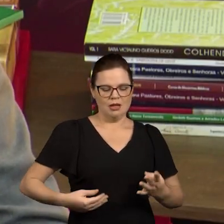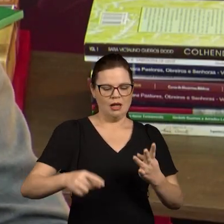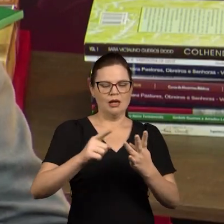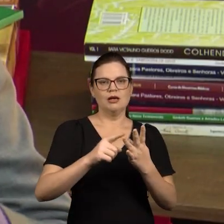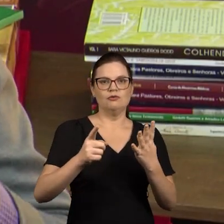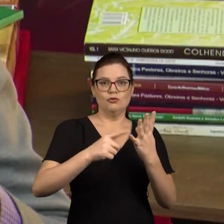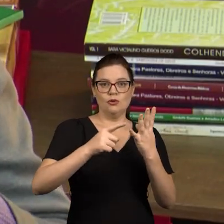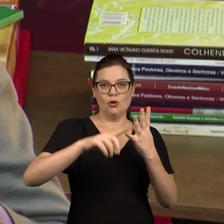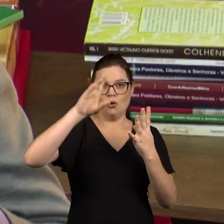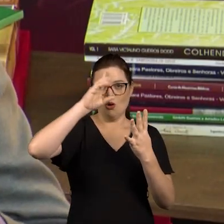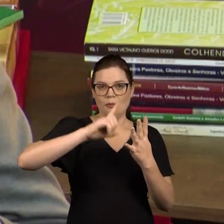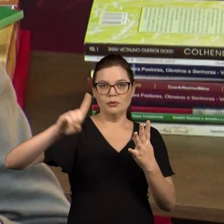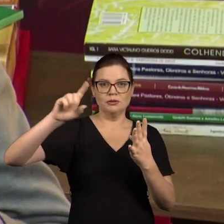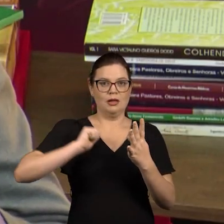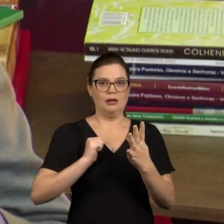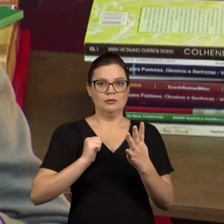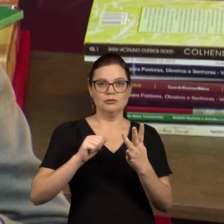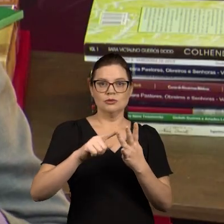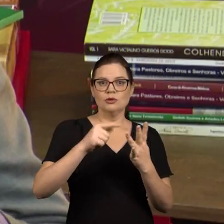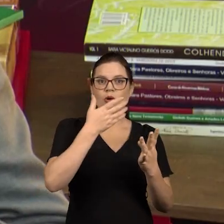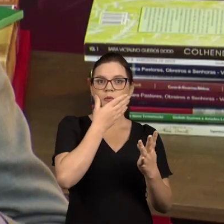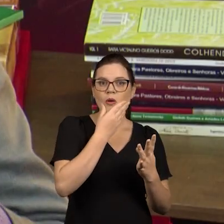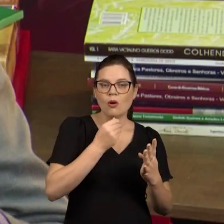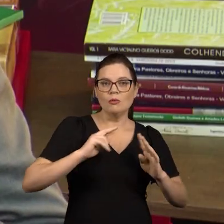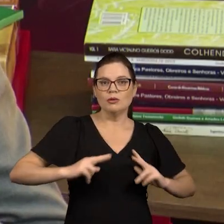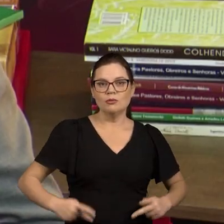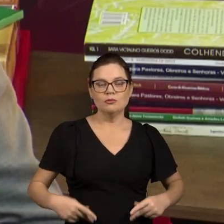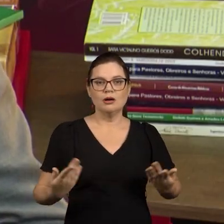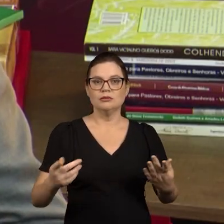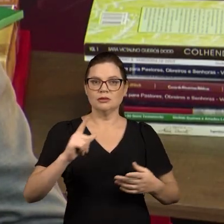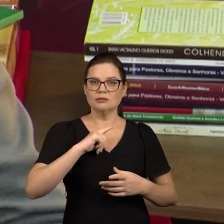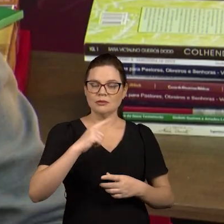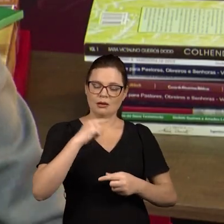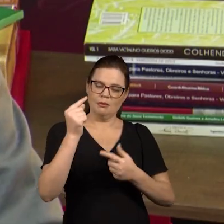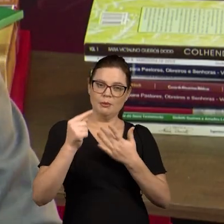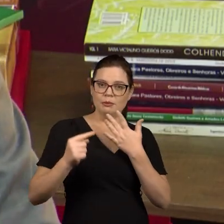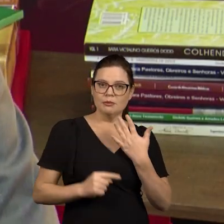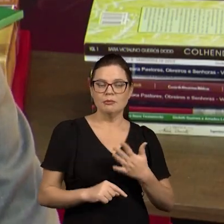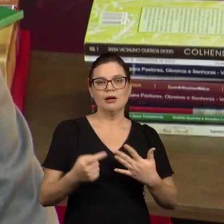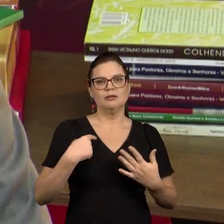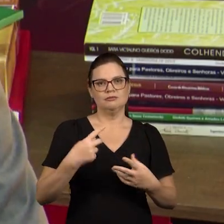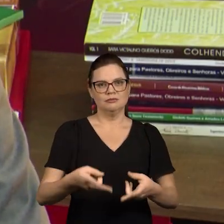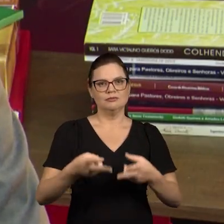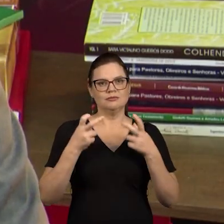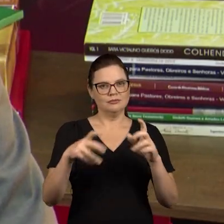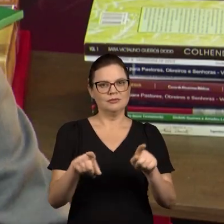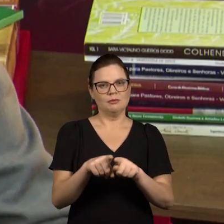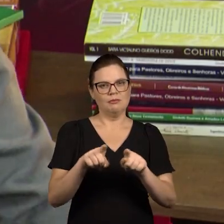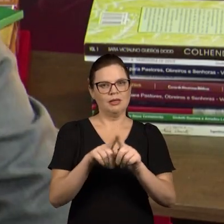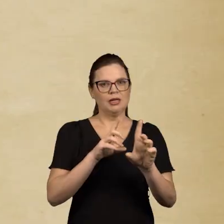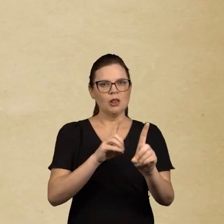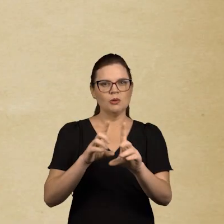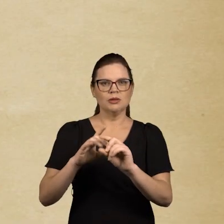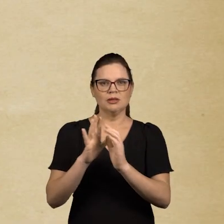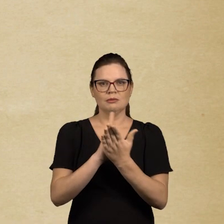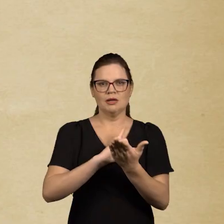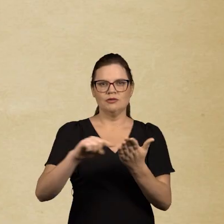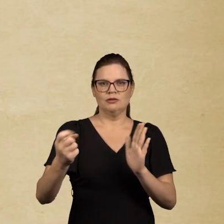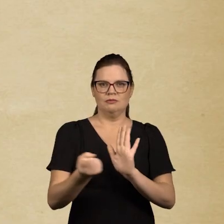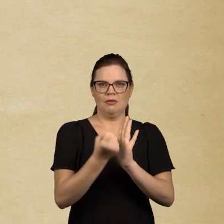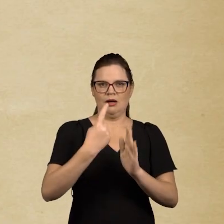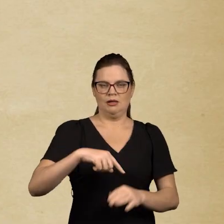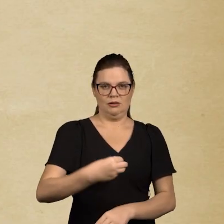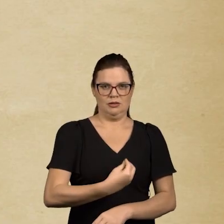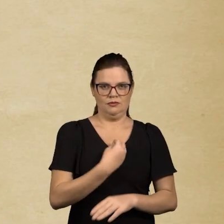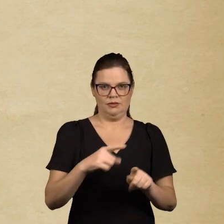ver também que o evangelho, ele marca as nossas vidas dessa maneira. Mas iniciando aqui em Gênesis 12:7,